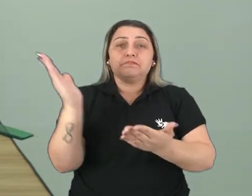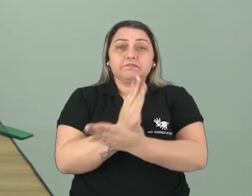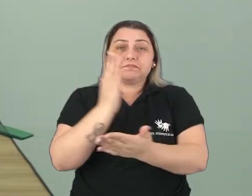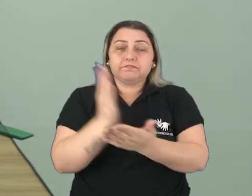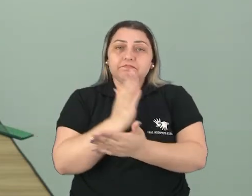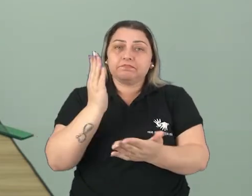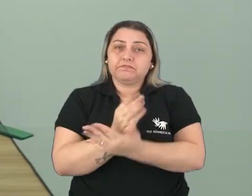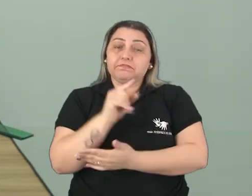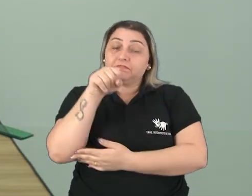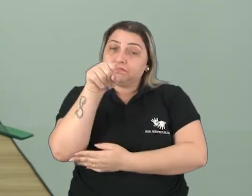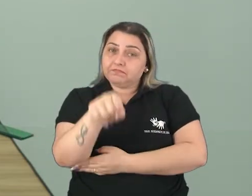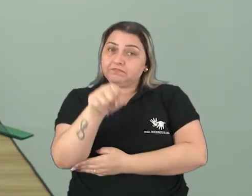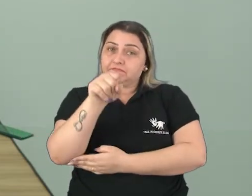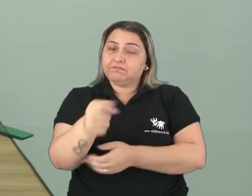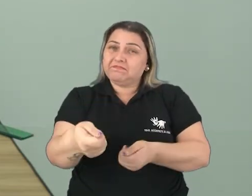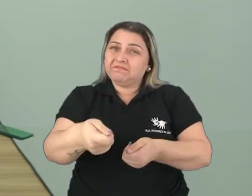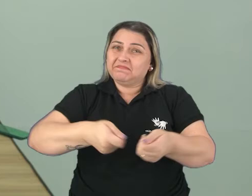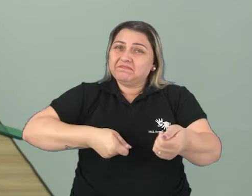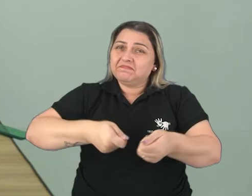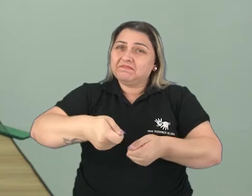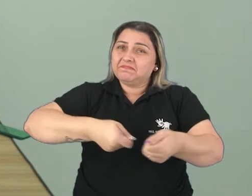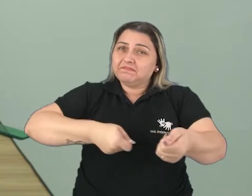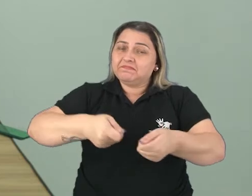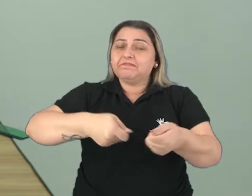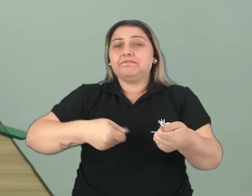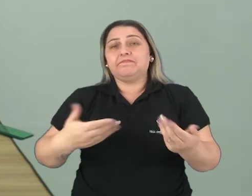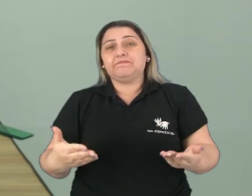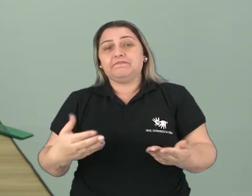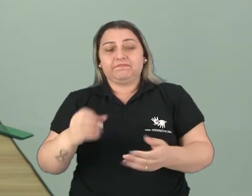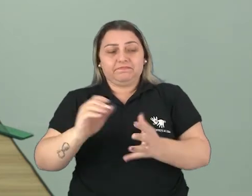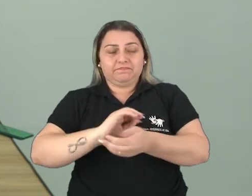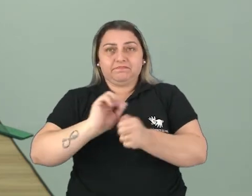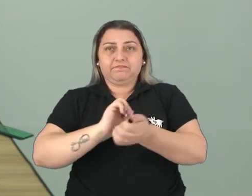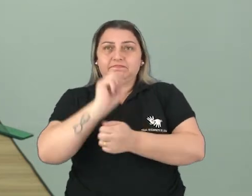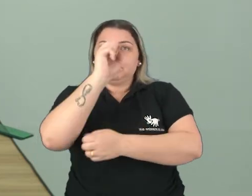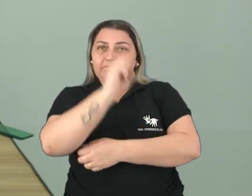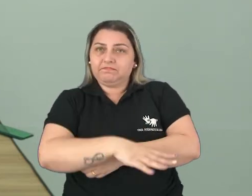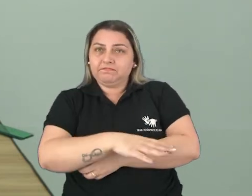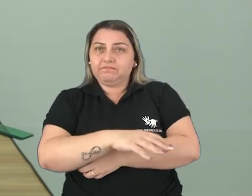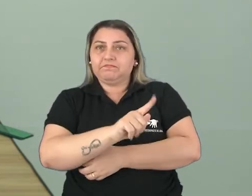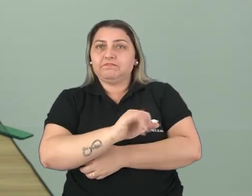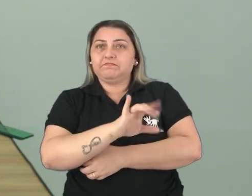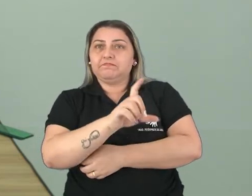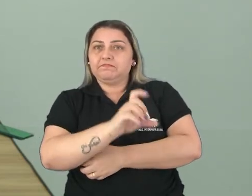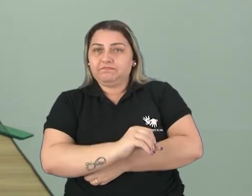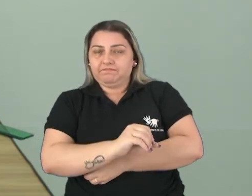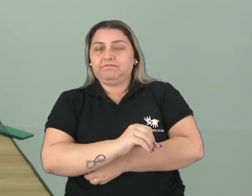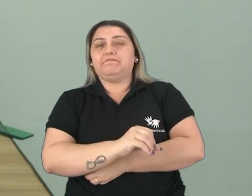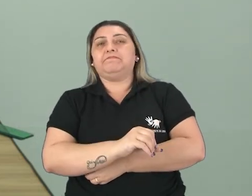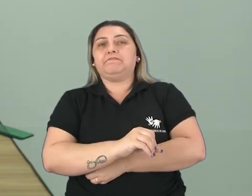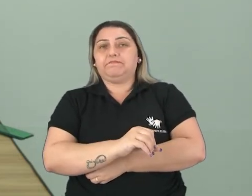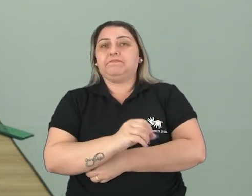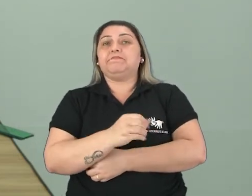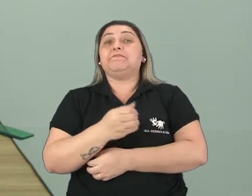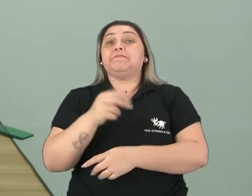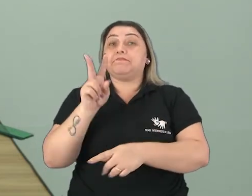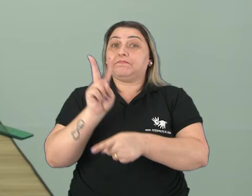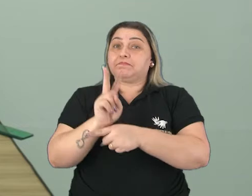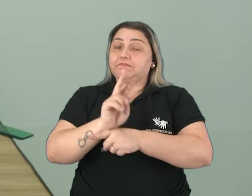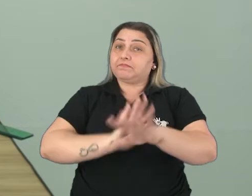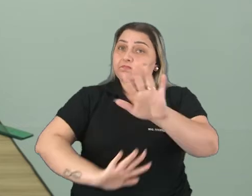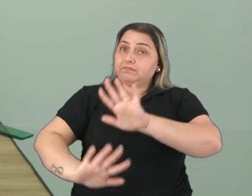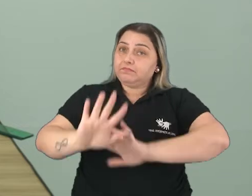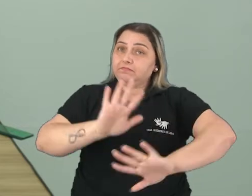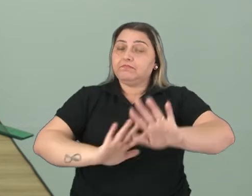caderninho aí? Você está arrancando muitas folhas, amassando, jogando no lixo? Então, vamos ter mais cuidado com os